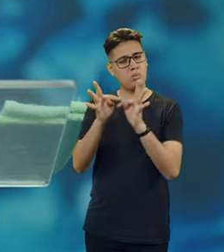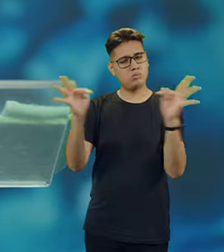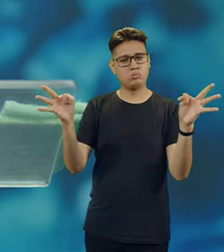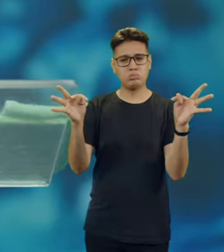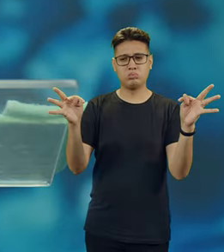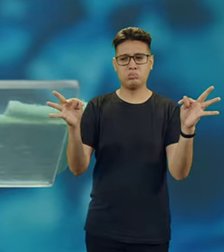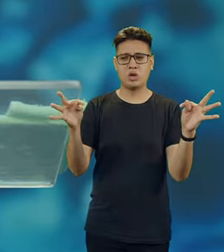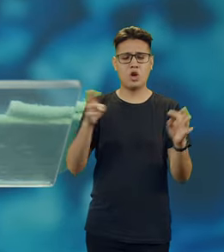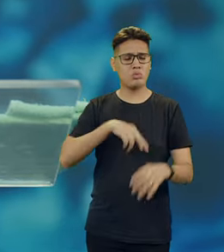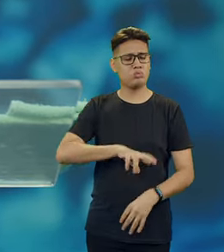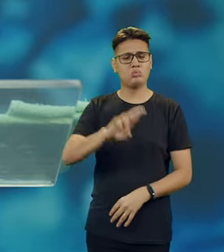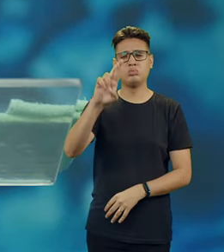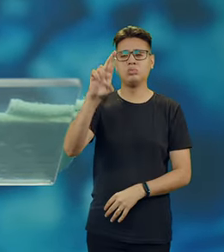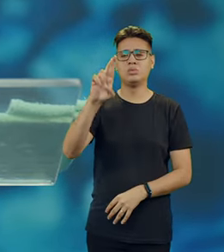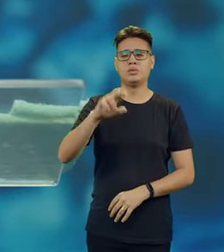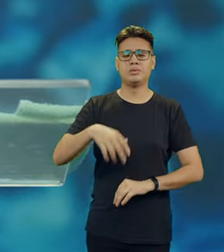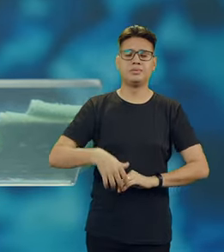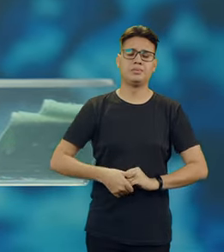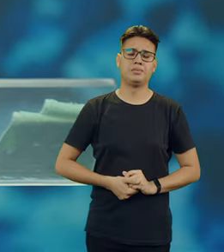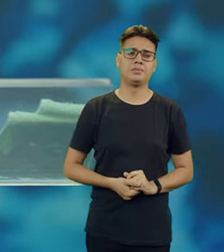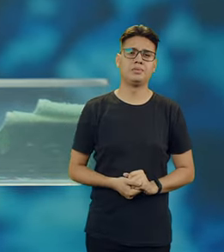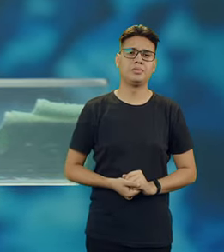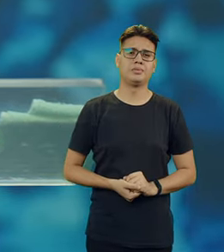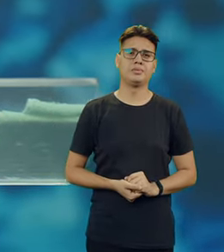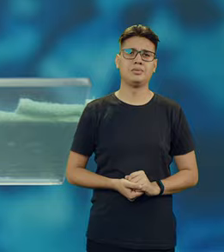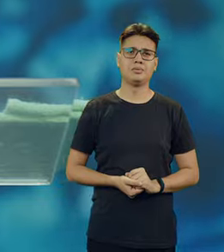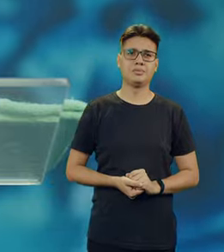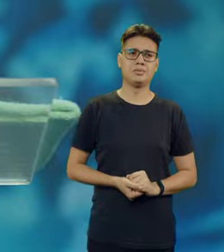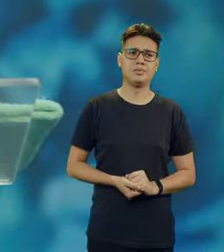simplesmente religiosos.